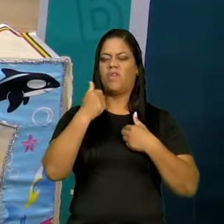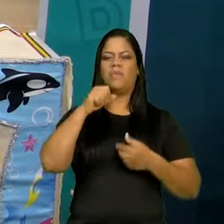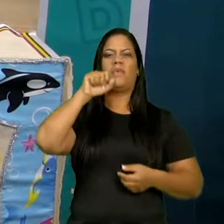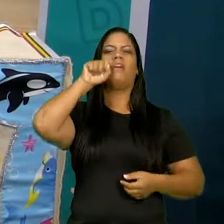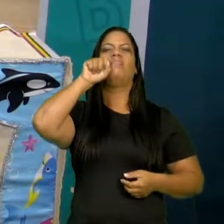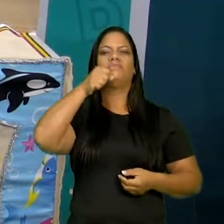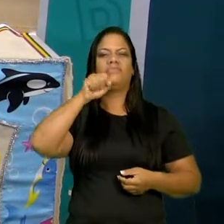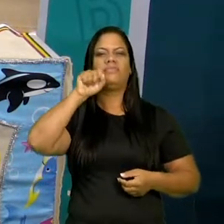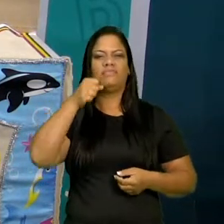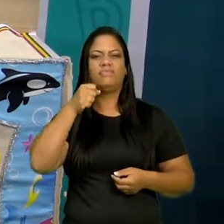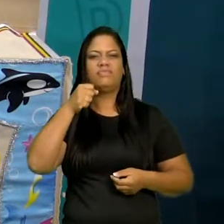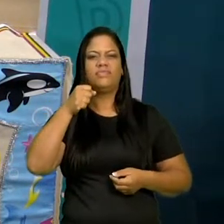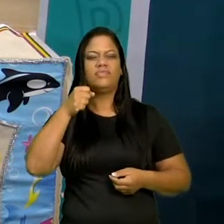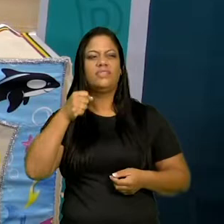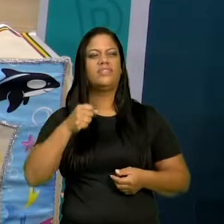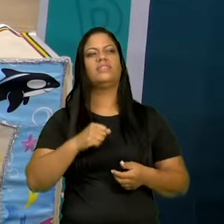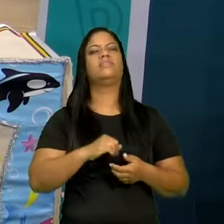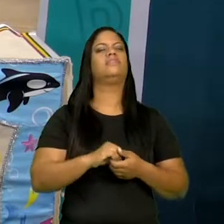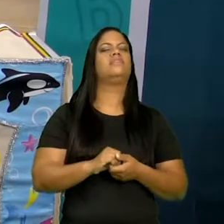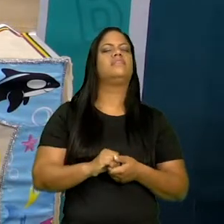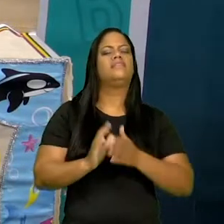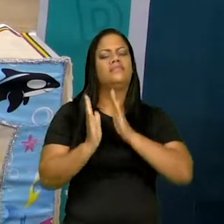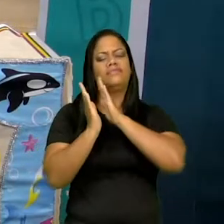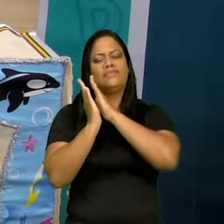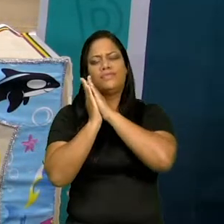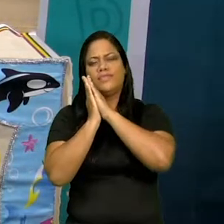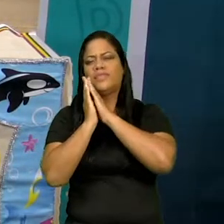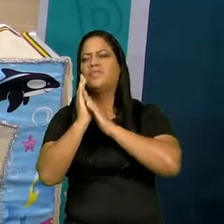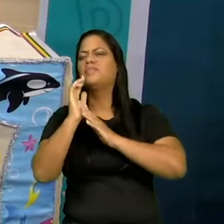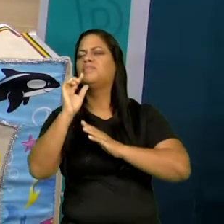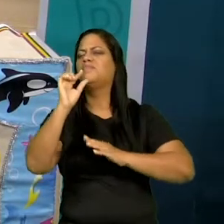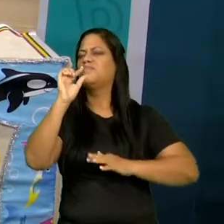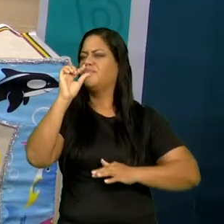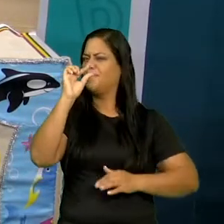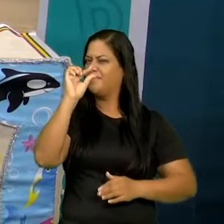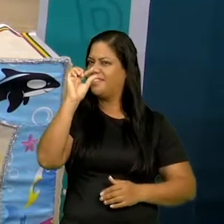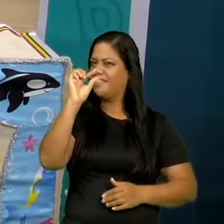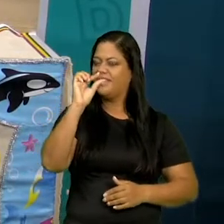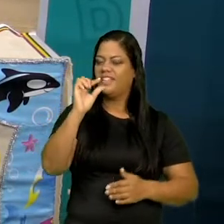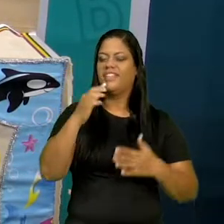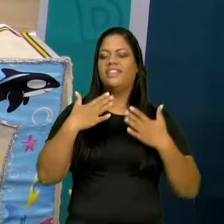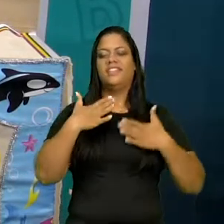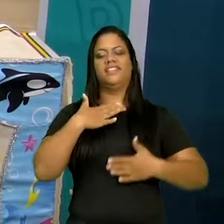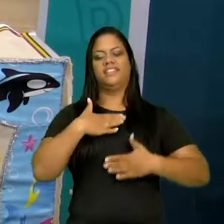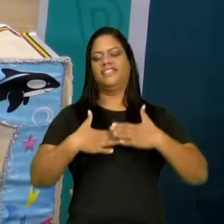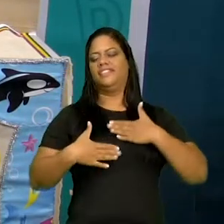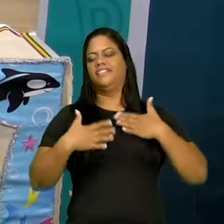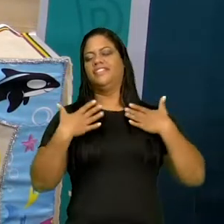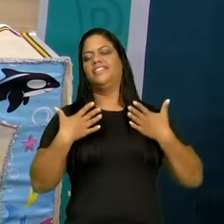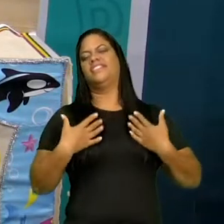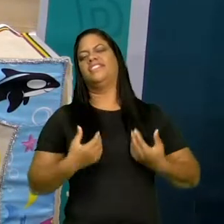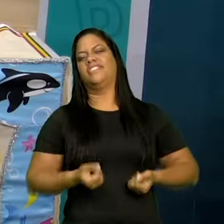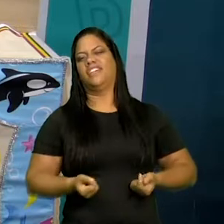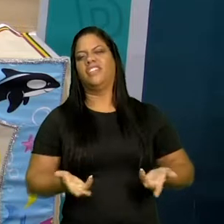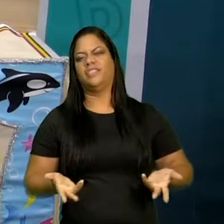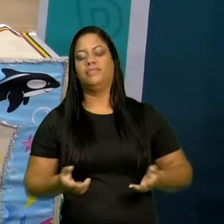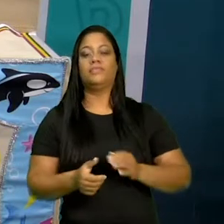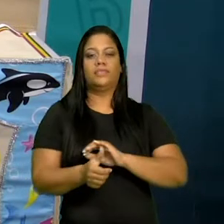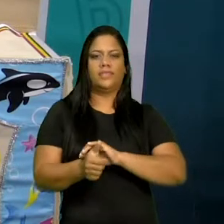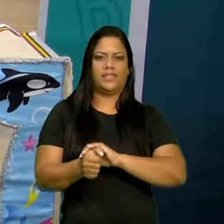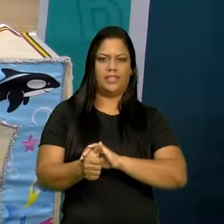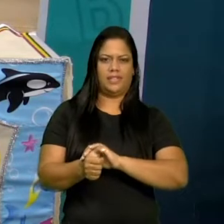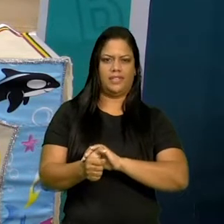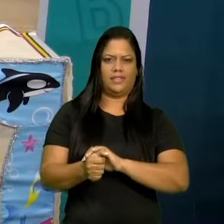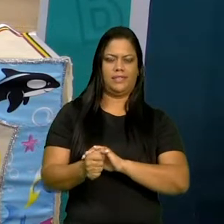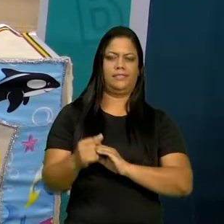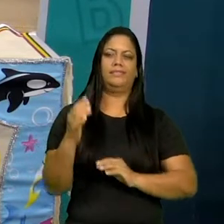cenourinha e vou dormir um pouquinho. Vou descansar. A tartaruga